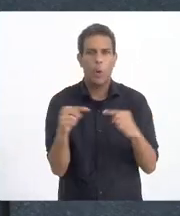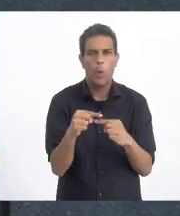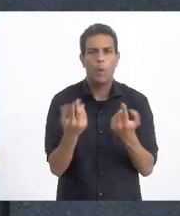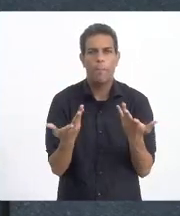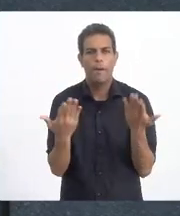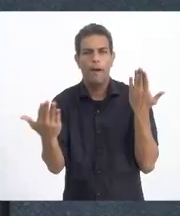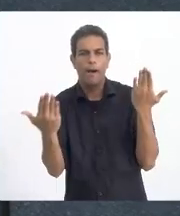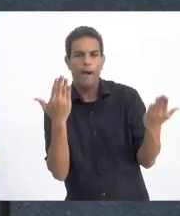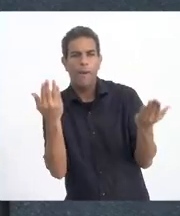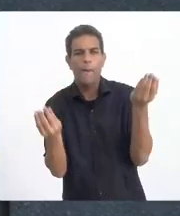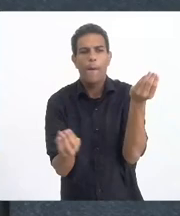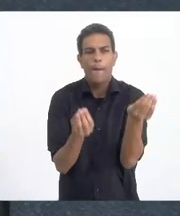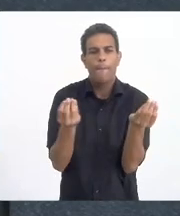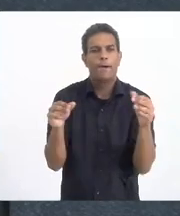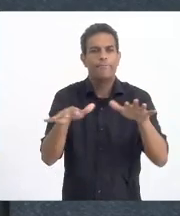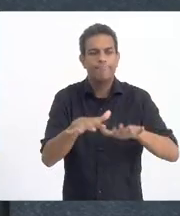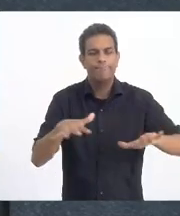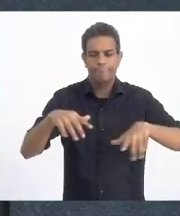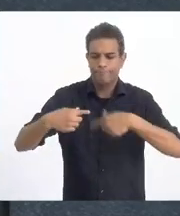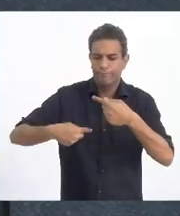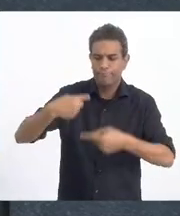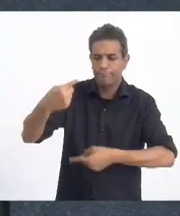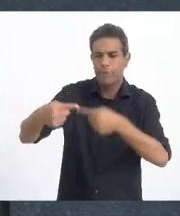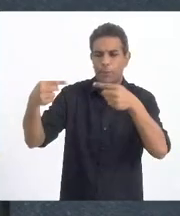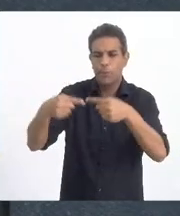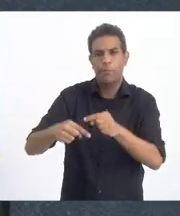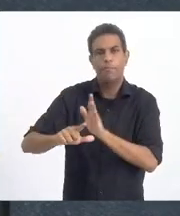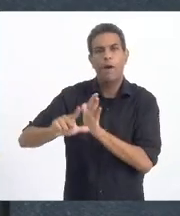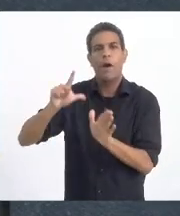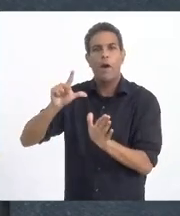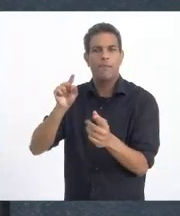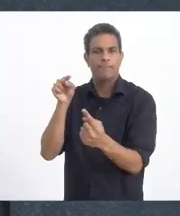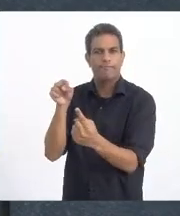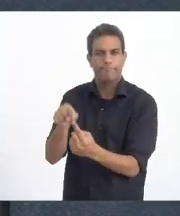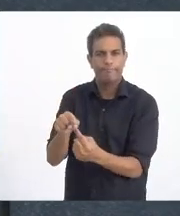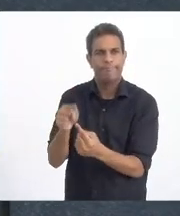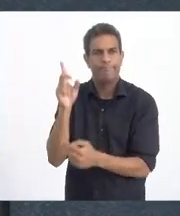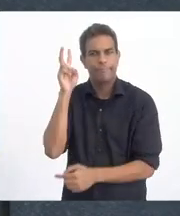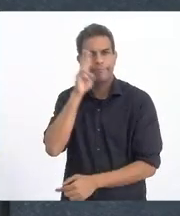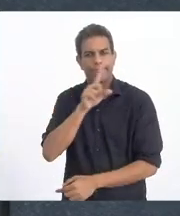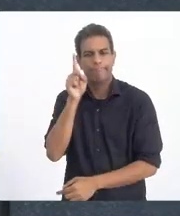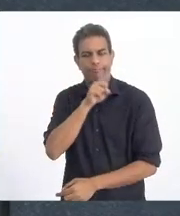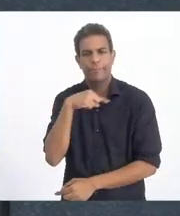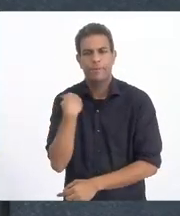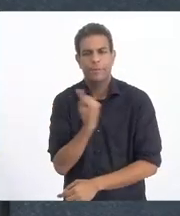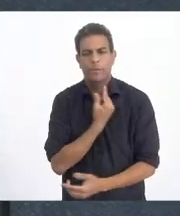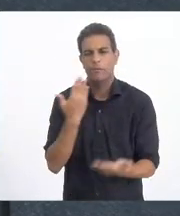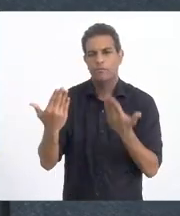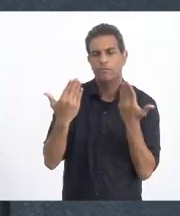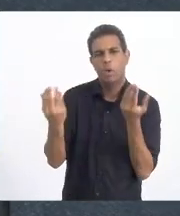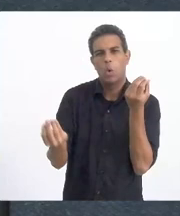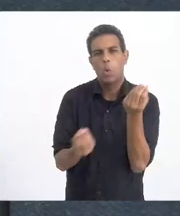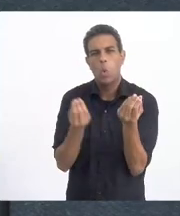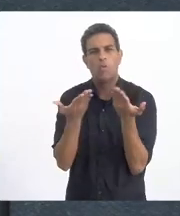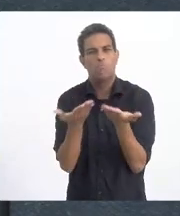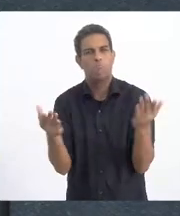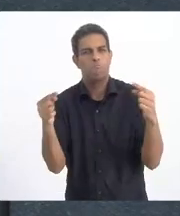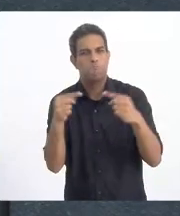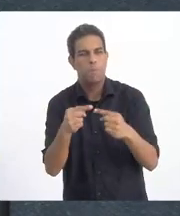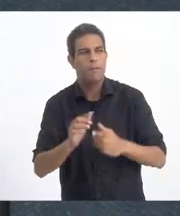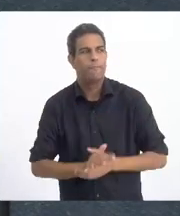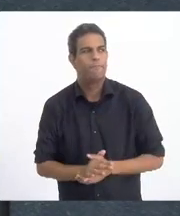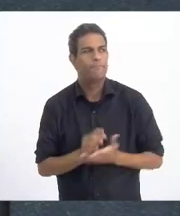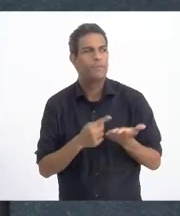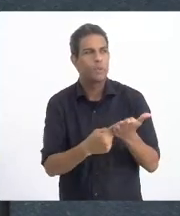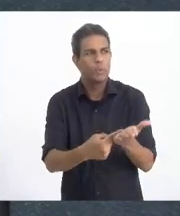dessa paridade e integralidade, à medida que nós temos aqui, e antes de ser mal compreendido em relação